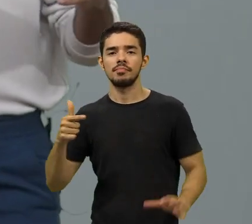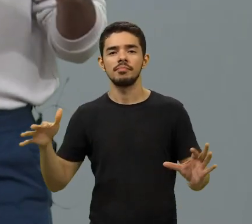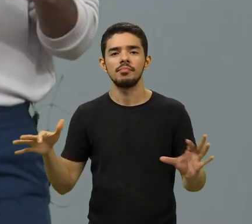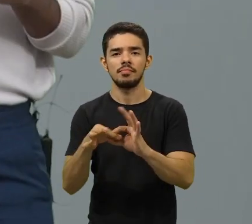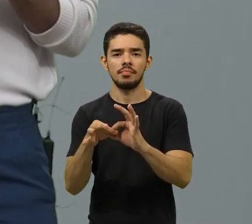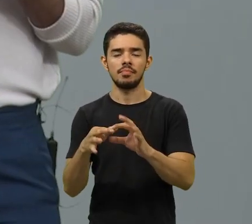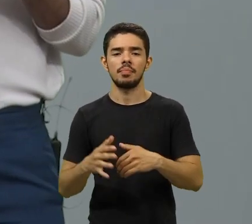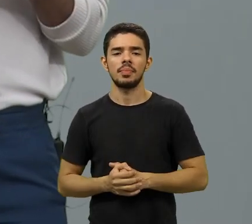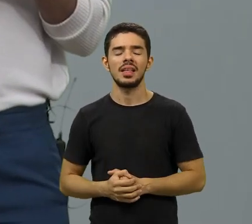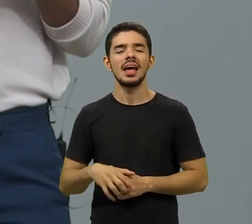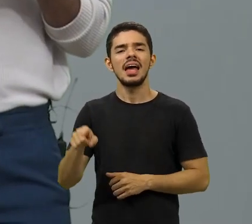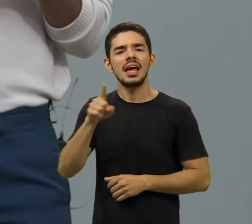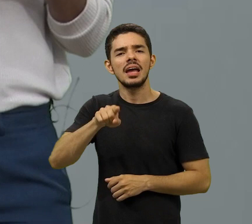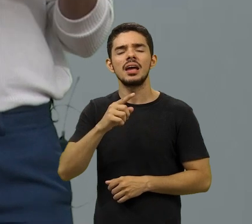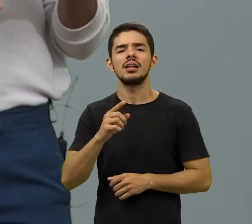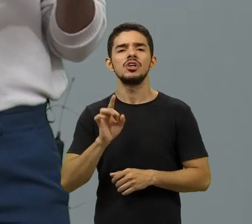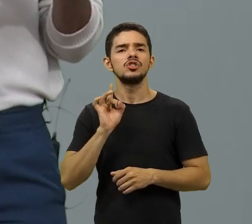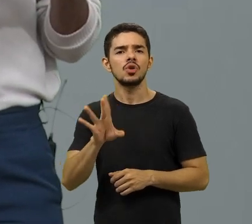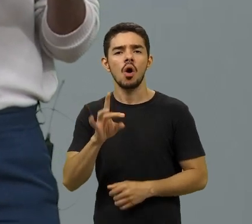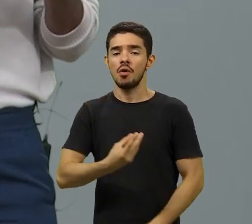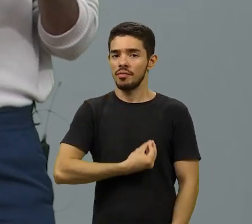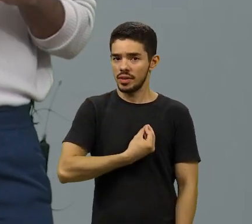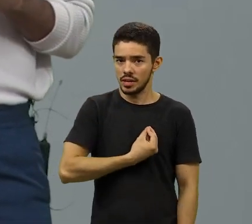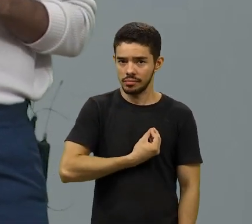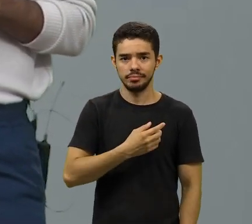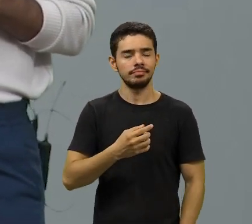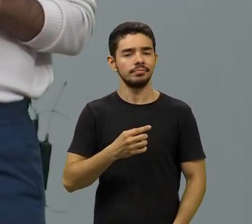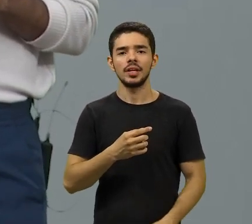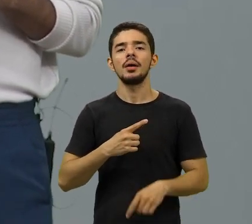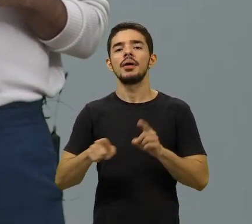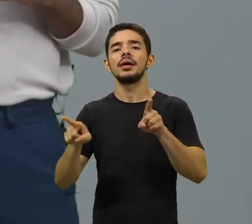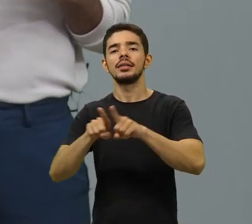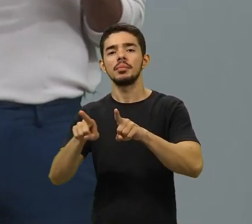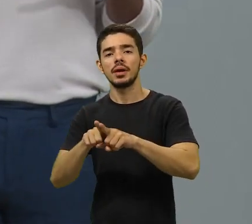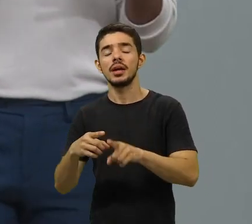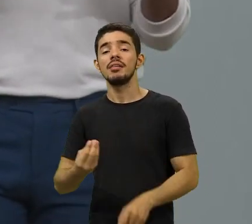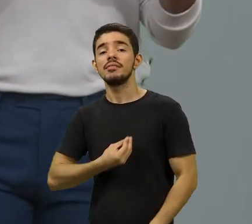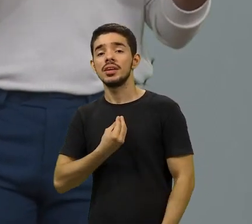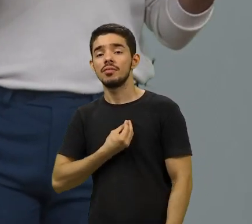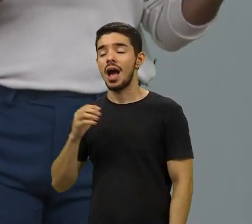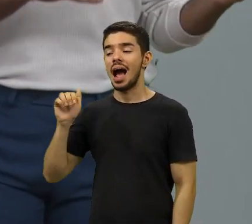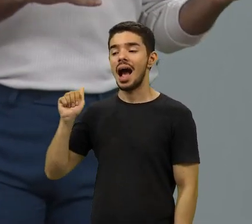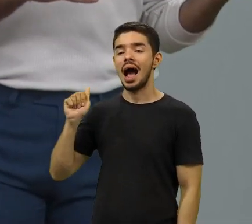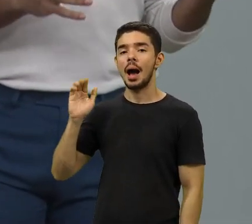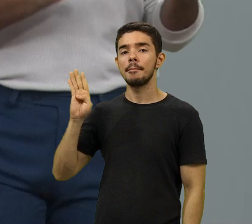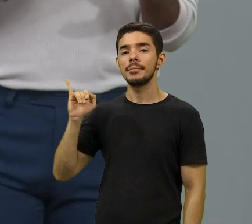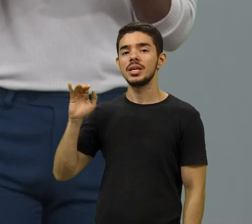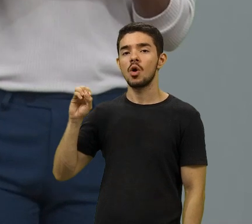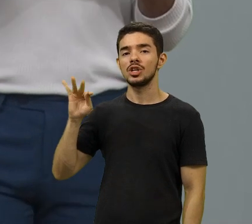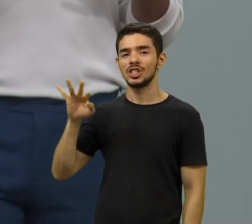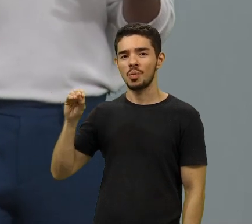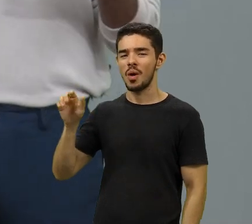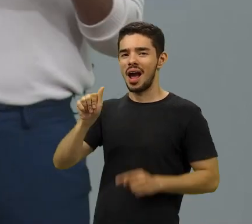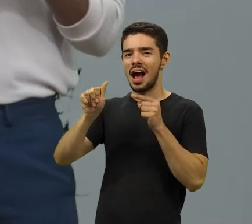complexo, porque não vai falar apenas dos seres vivos, mas vai falar também dos seres abióticos.